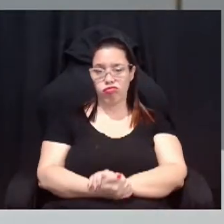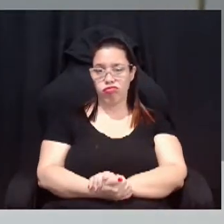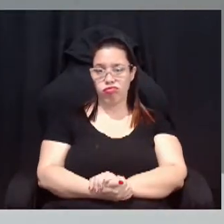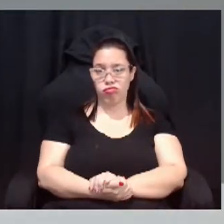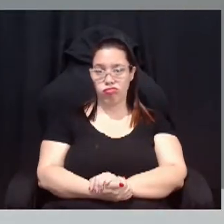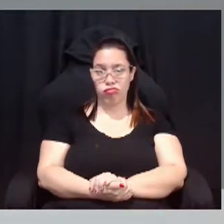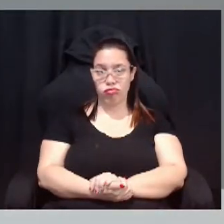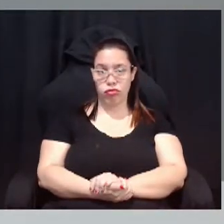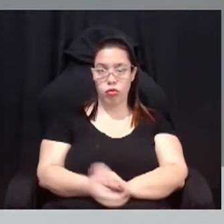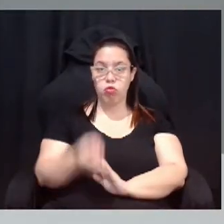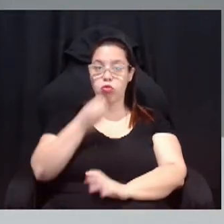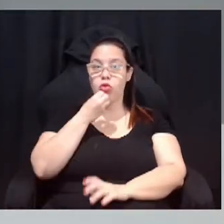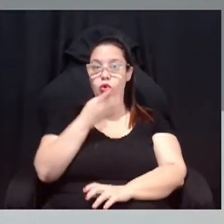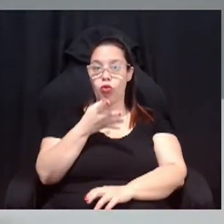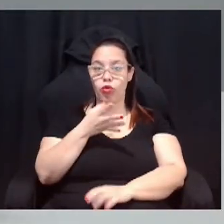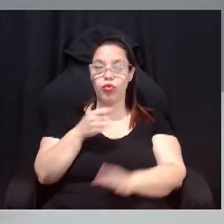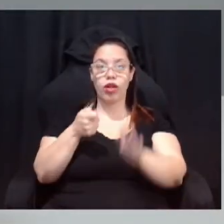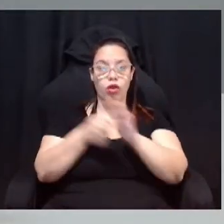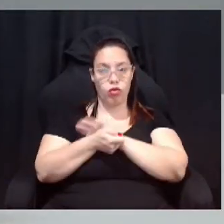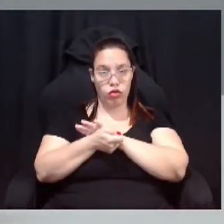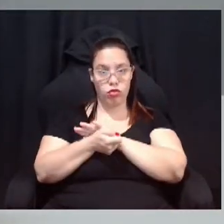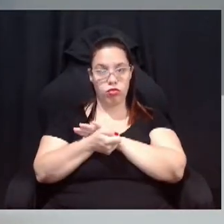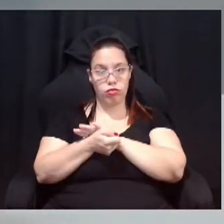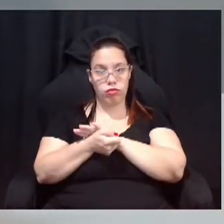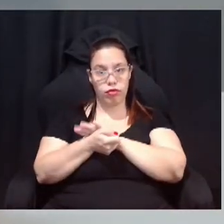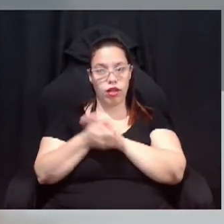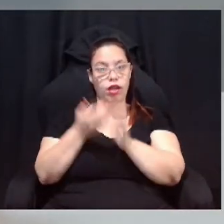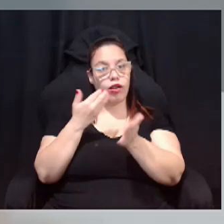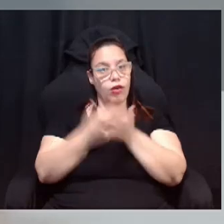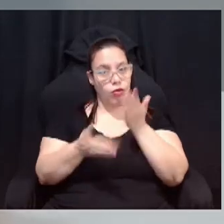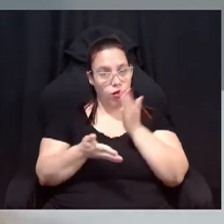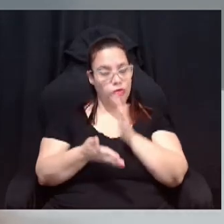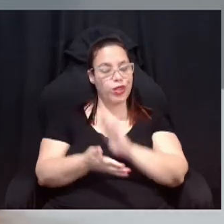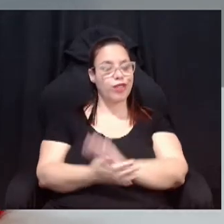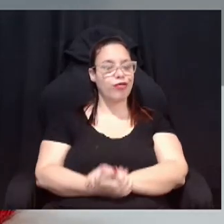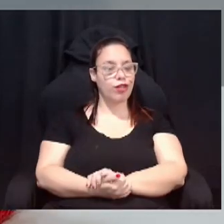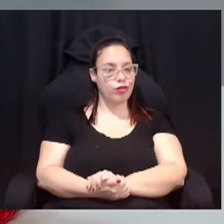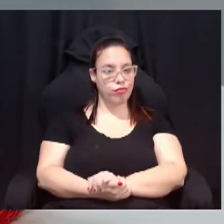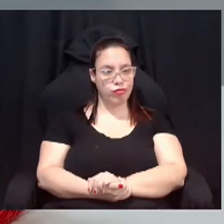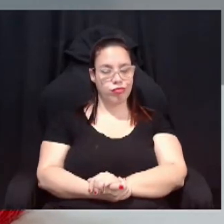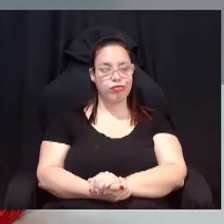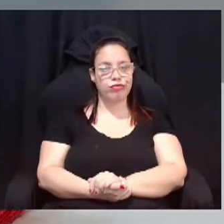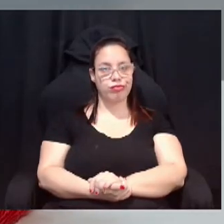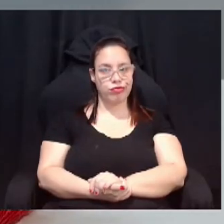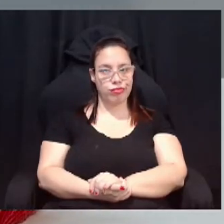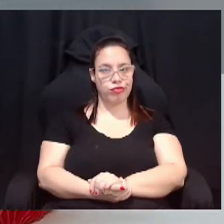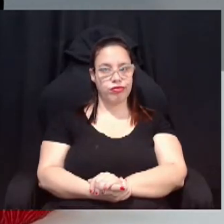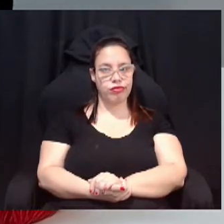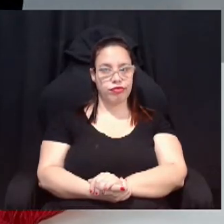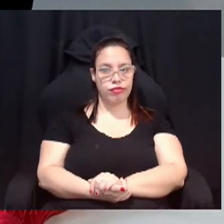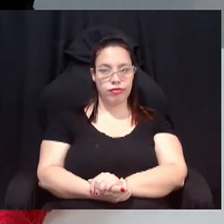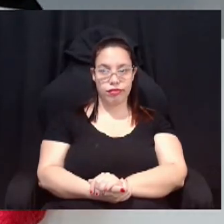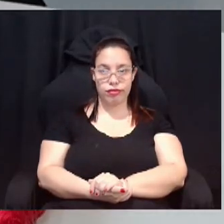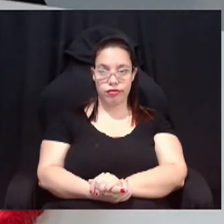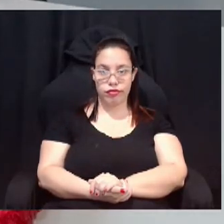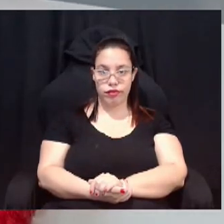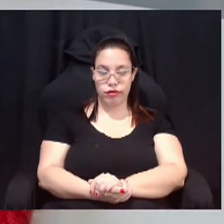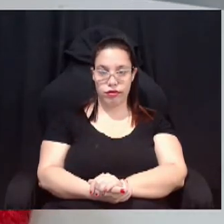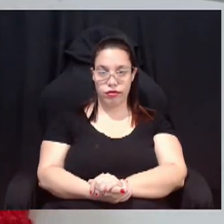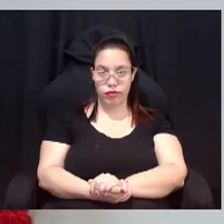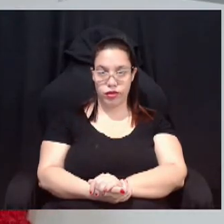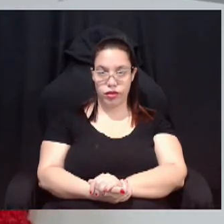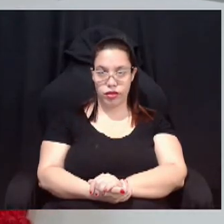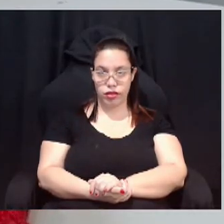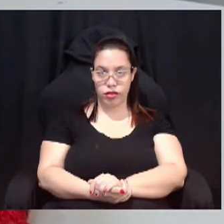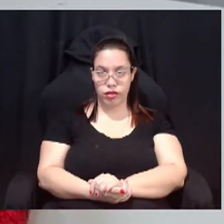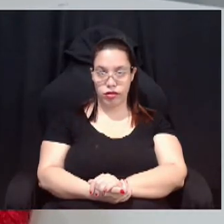boa, gente, é um investimento, tá? Não vamos perder isso, tá bom? Vou deixar ela mais retinha aqui,